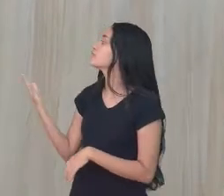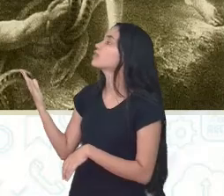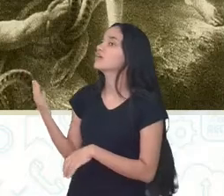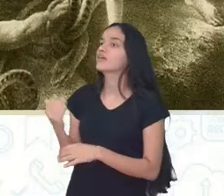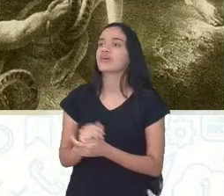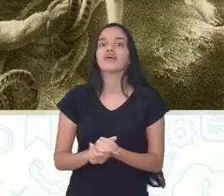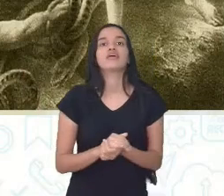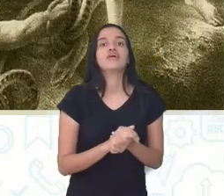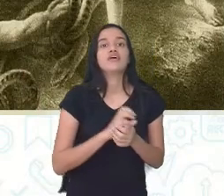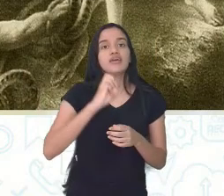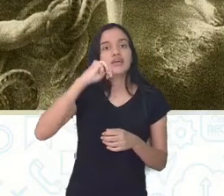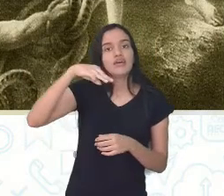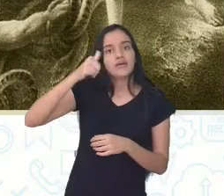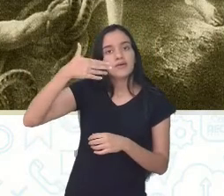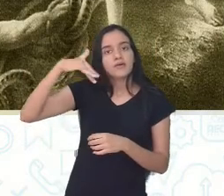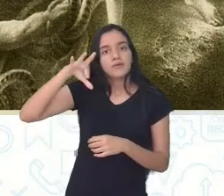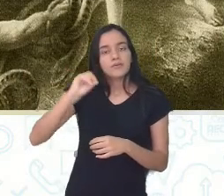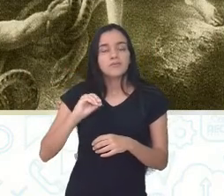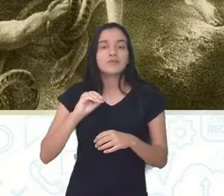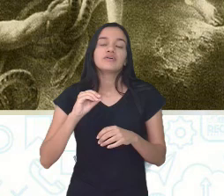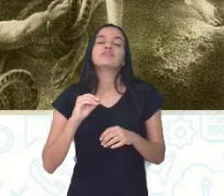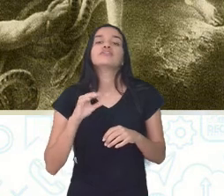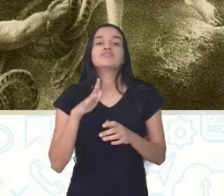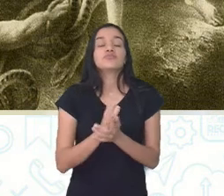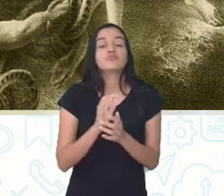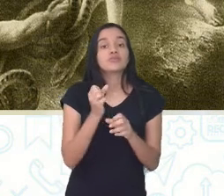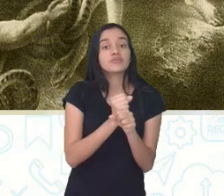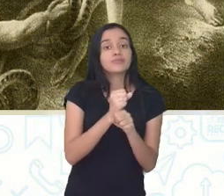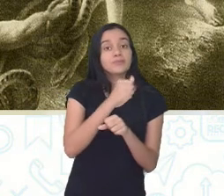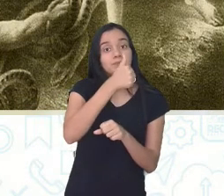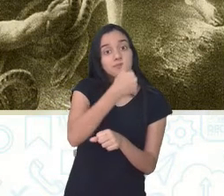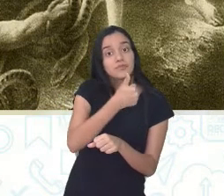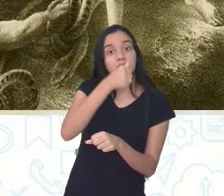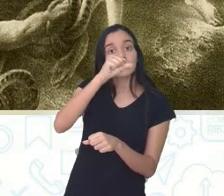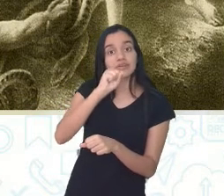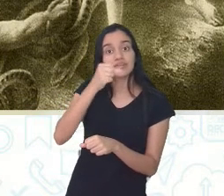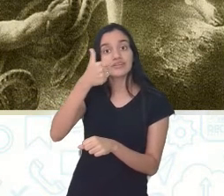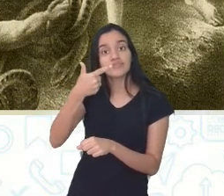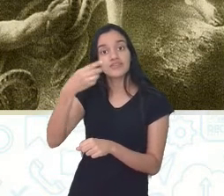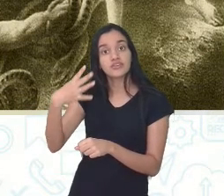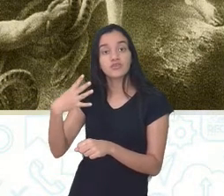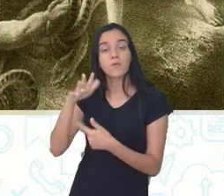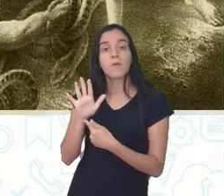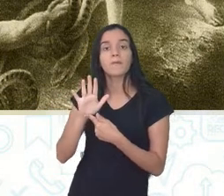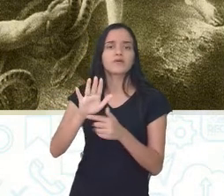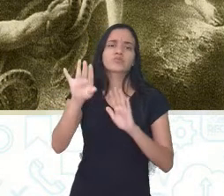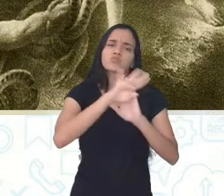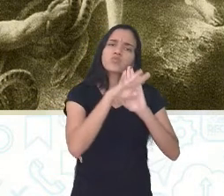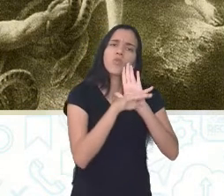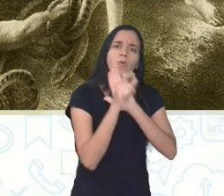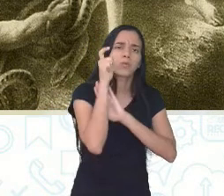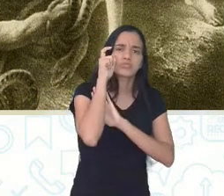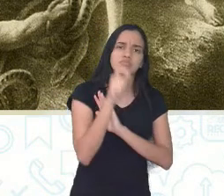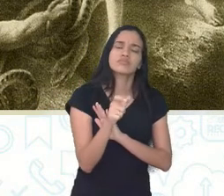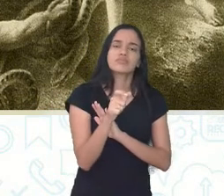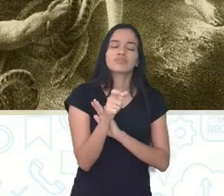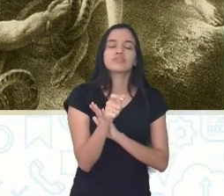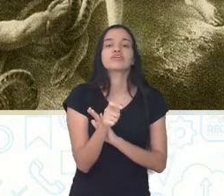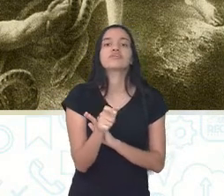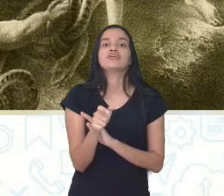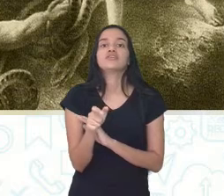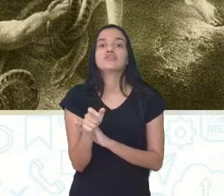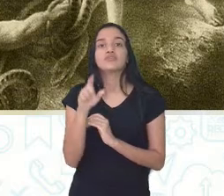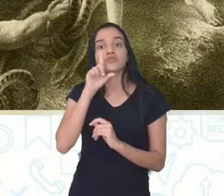em 25 de março de 1824, apresentou todos os interesses autoritários do